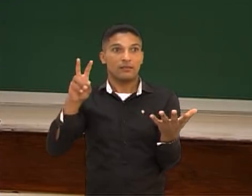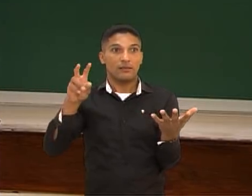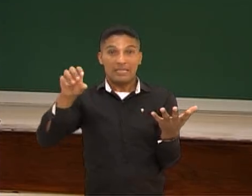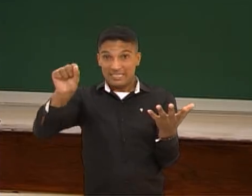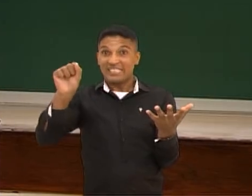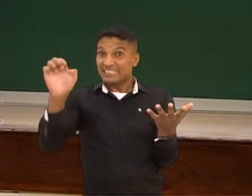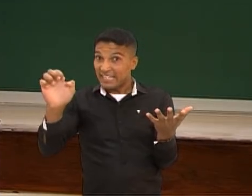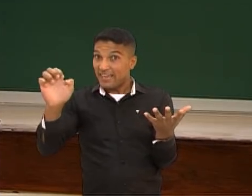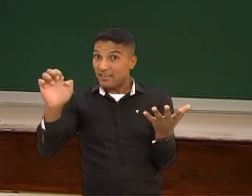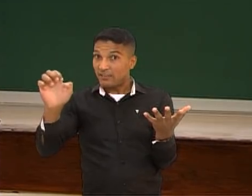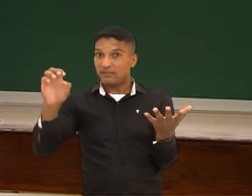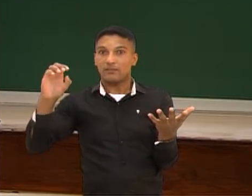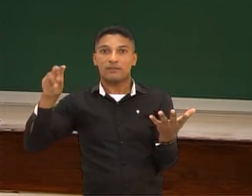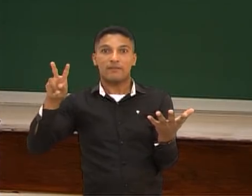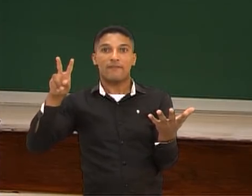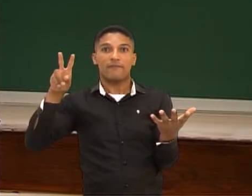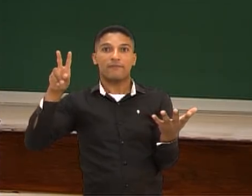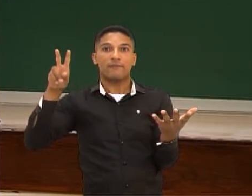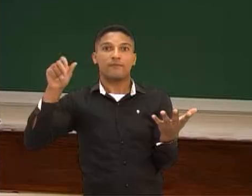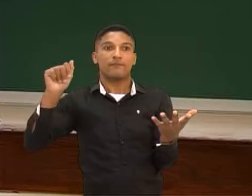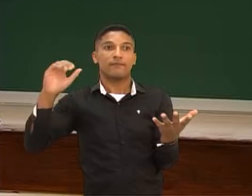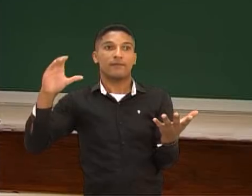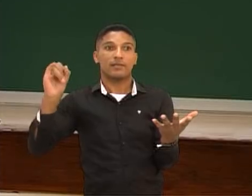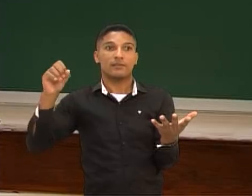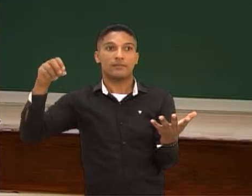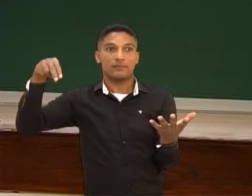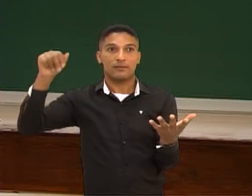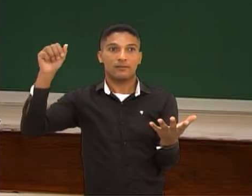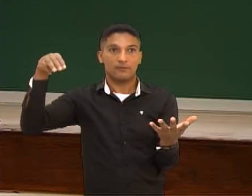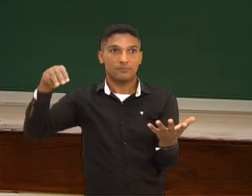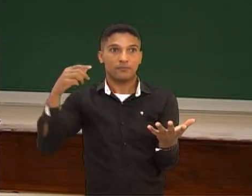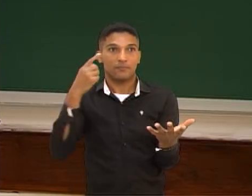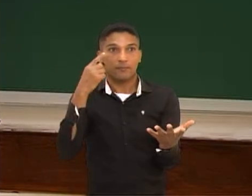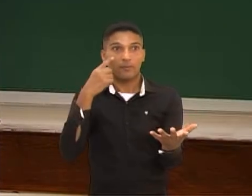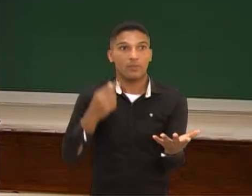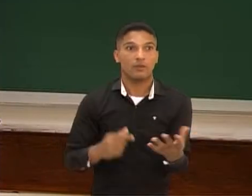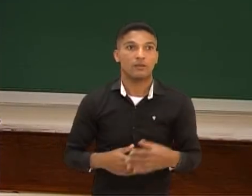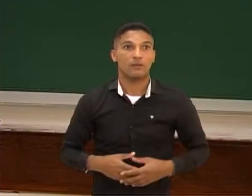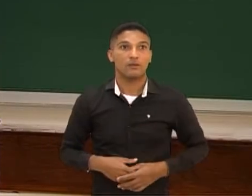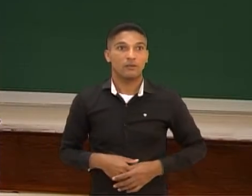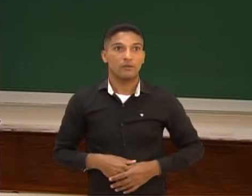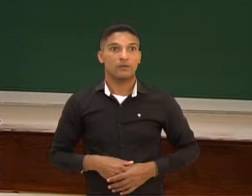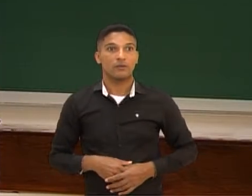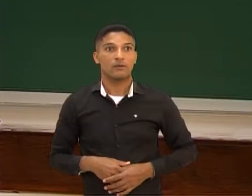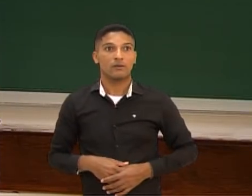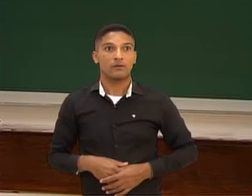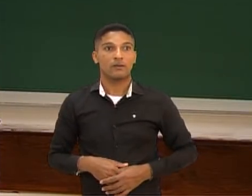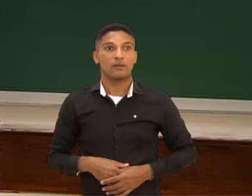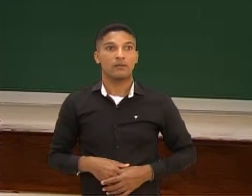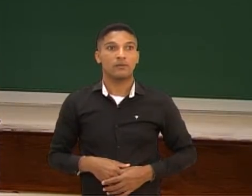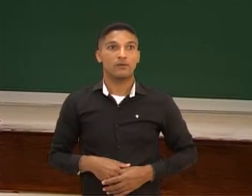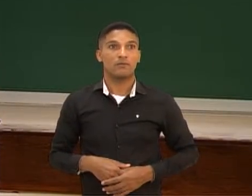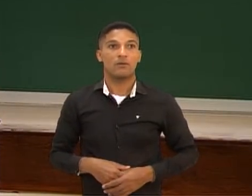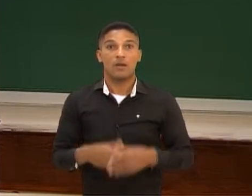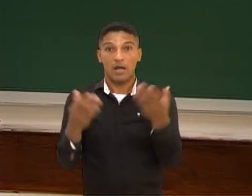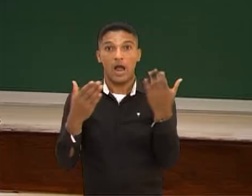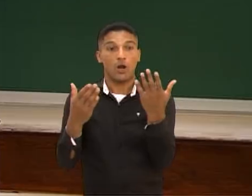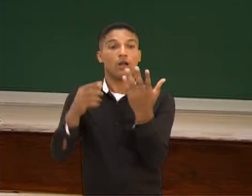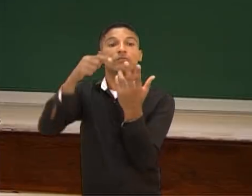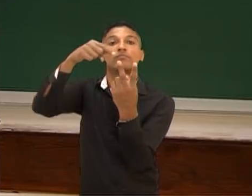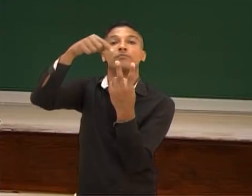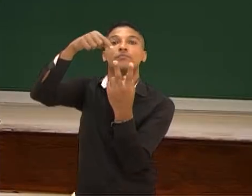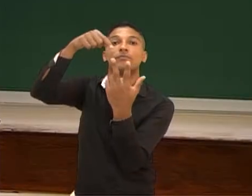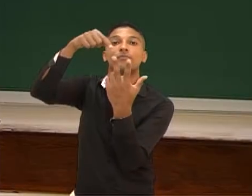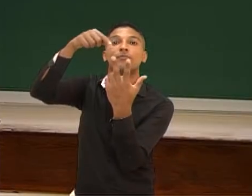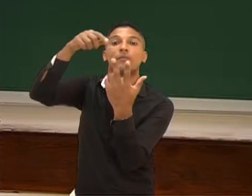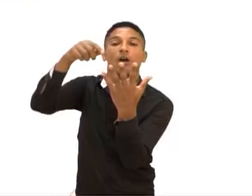fica vacina tu, vacinai vós. No modo subjuntivo, a gente também vai utilizar as demais pessoas ali